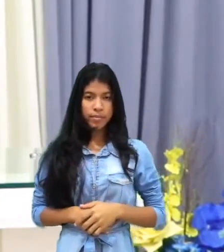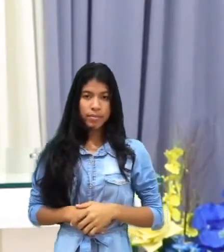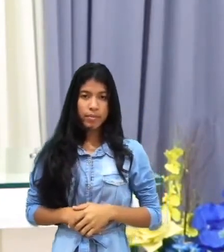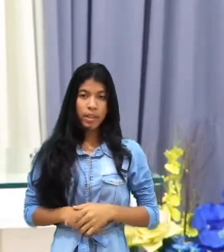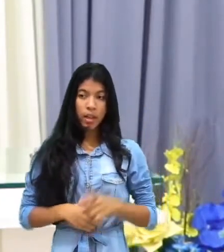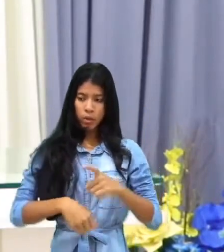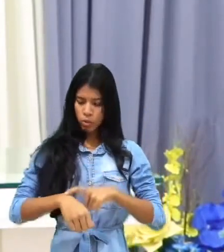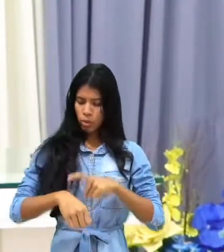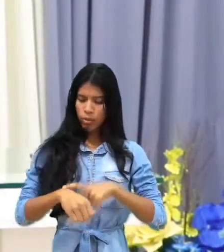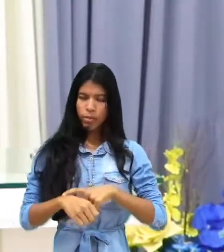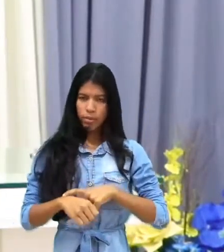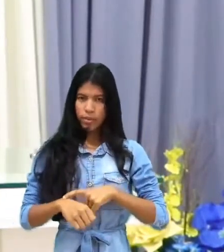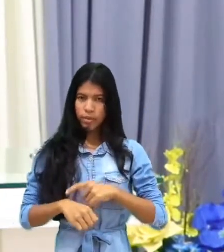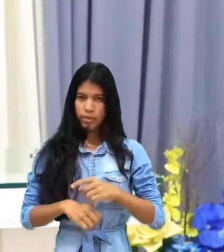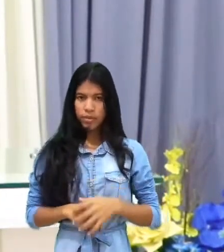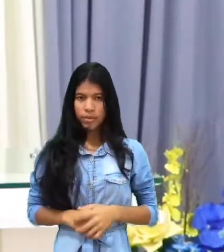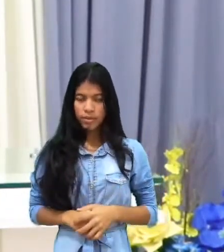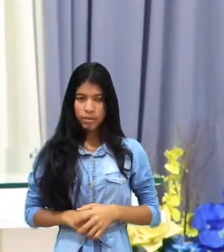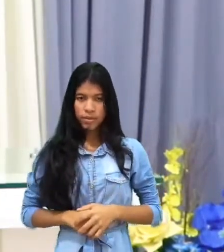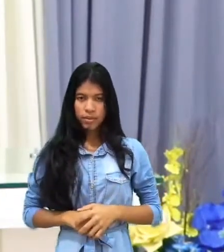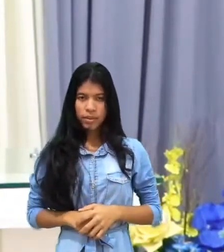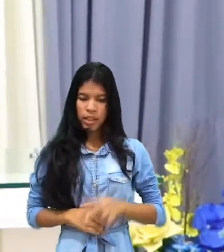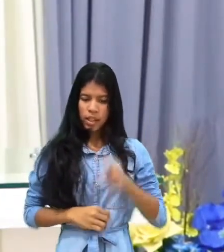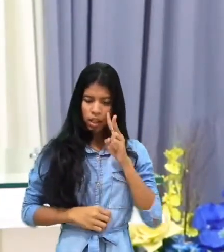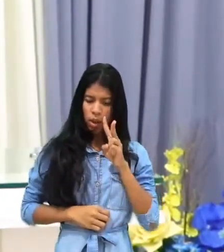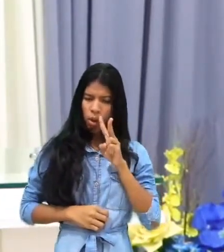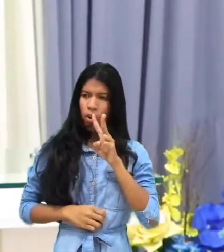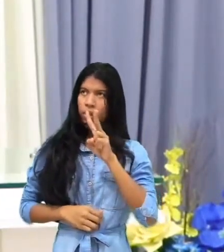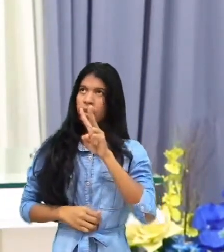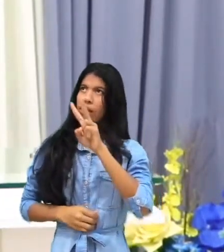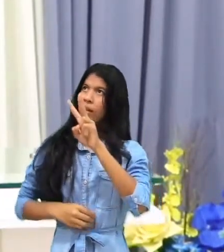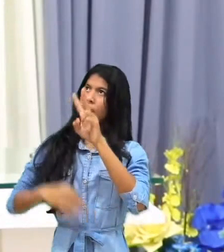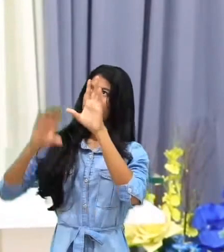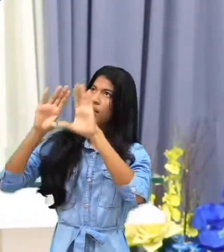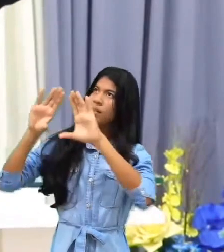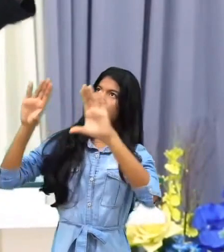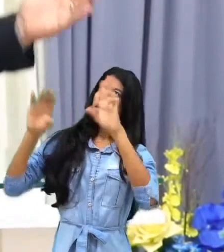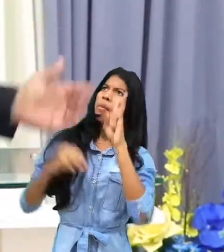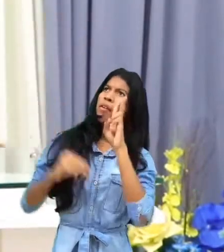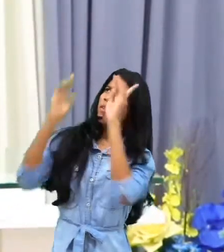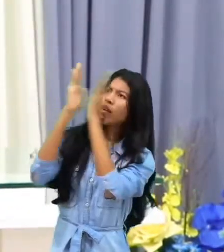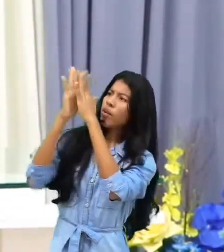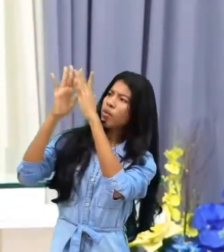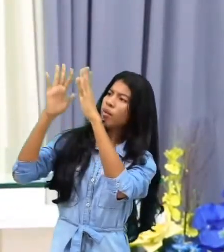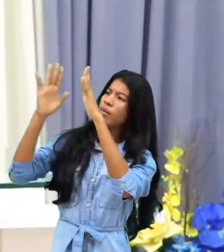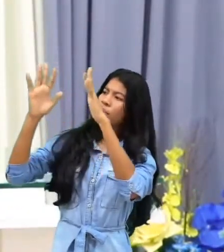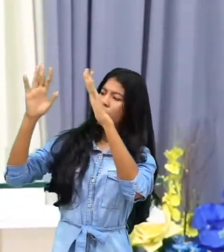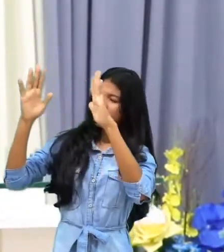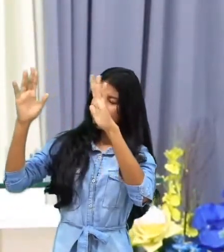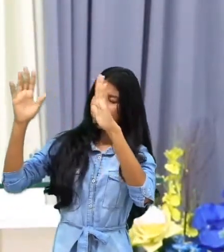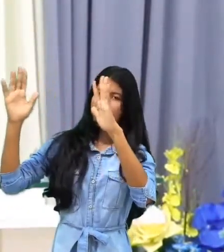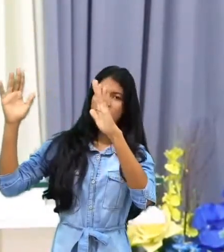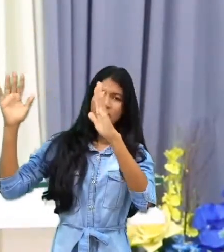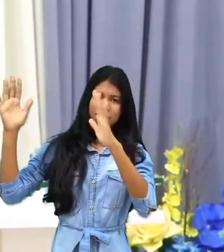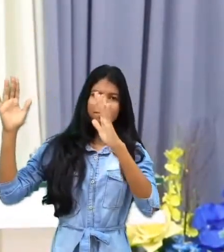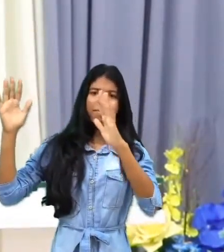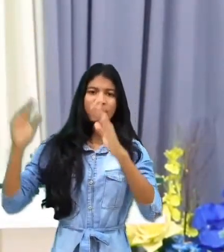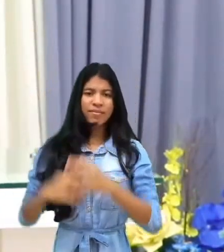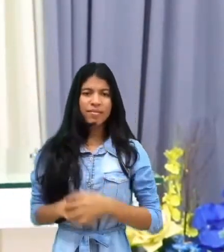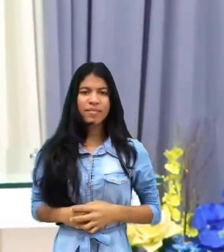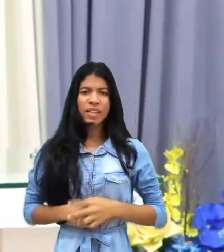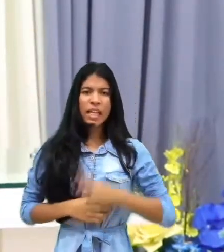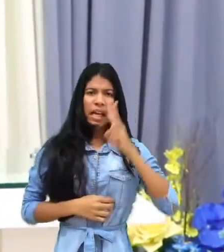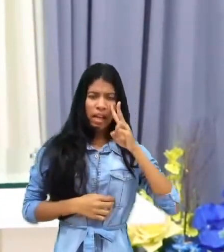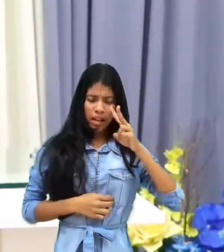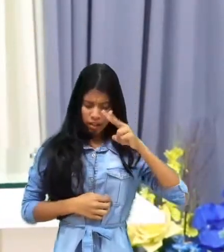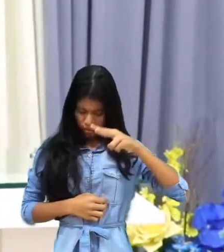naquele momento ele olha para si, ele vê a glória de Deus que era tão grande, e ele olha para si